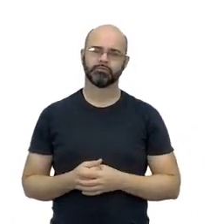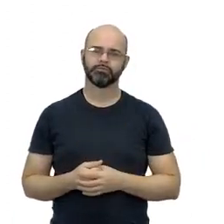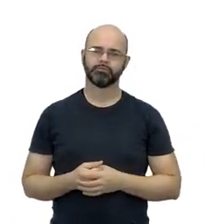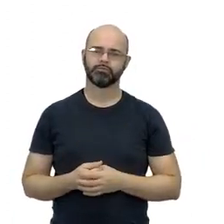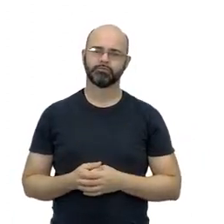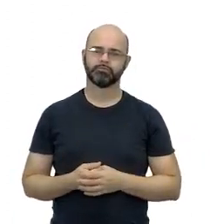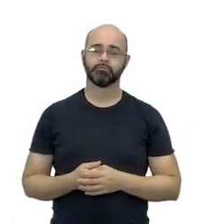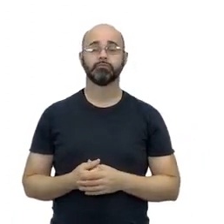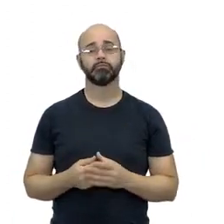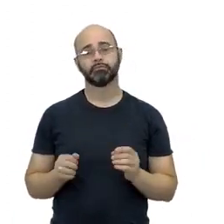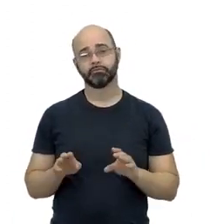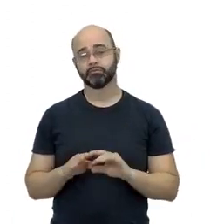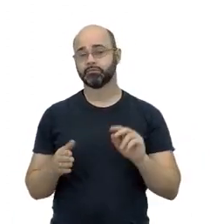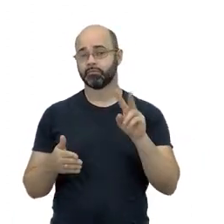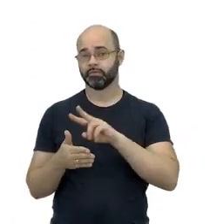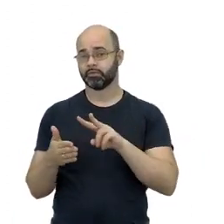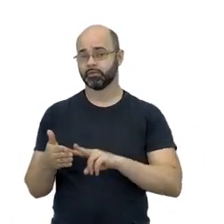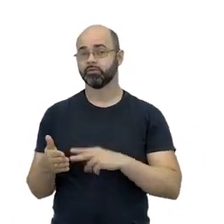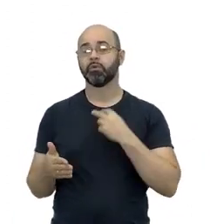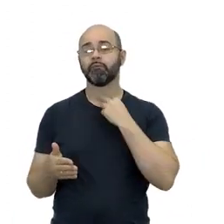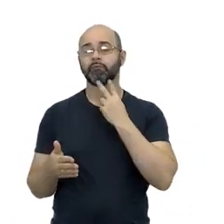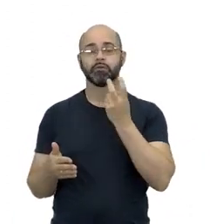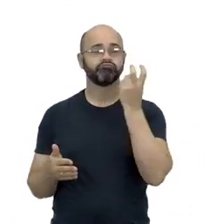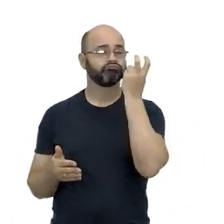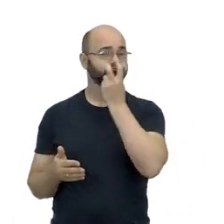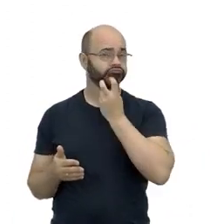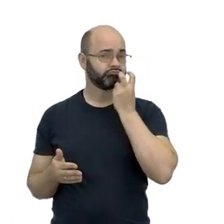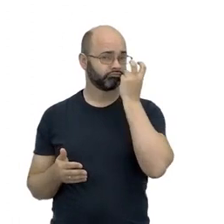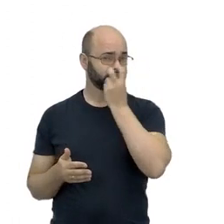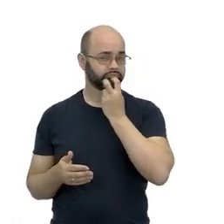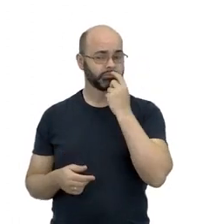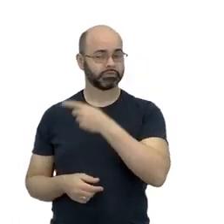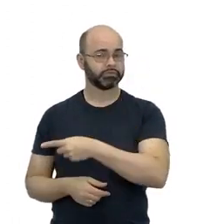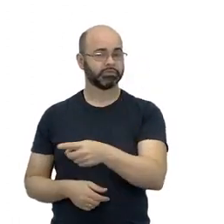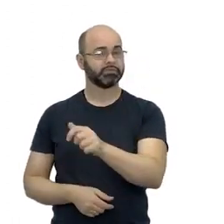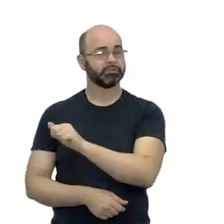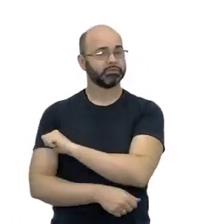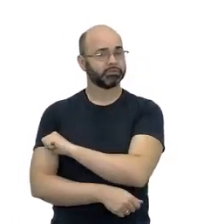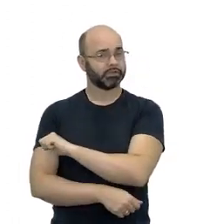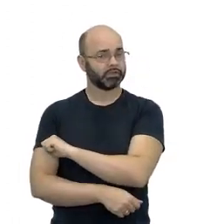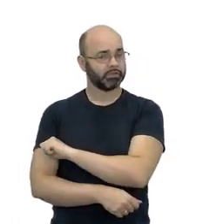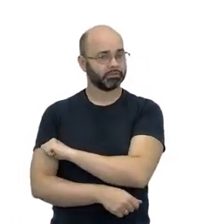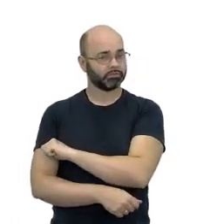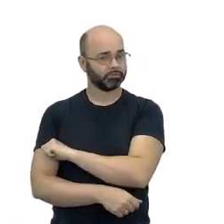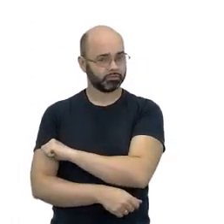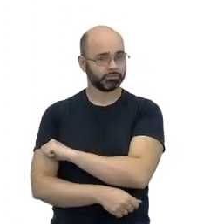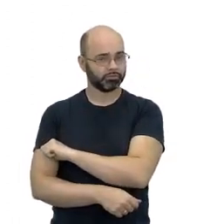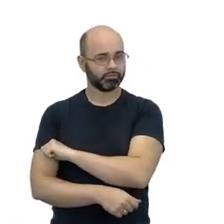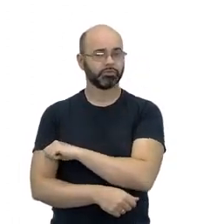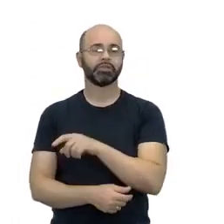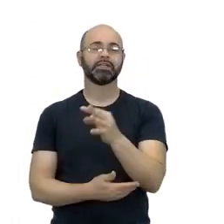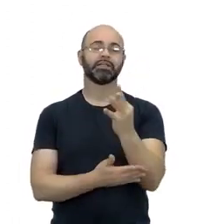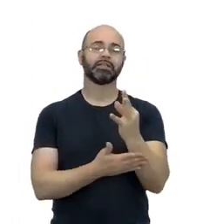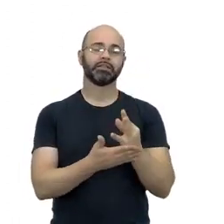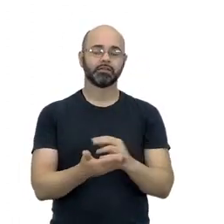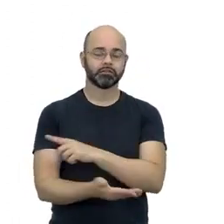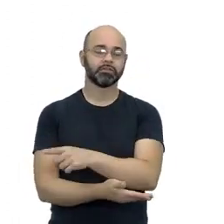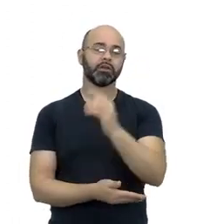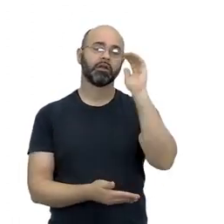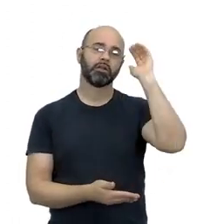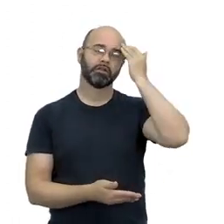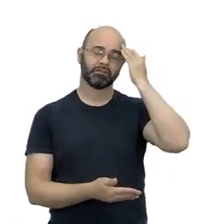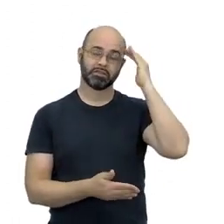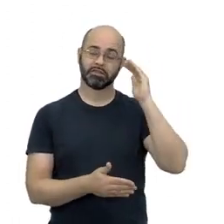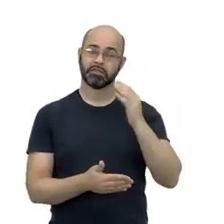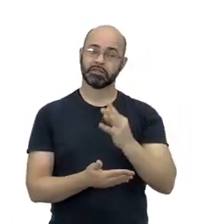é por meio da leitura oral que muitas vezes os nossos estudantes têm acesso a um texto mais complexo